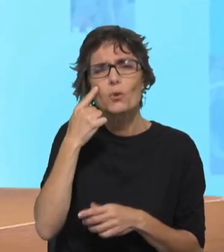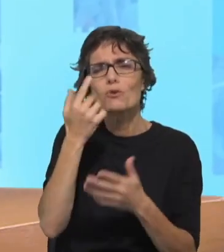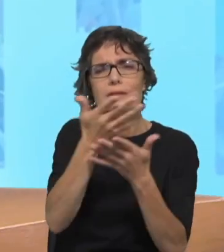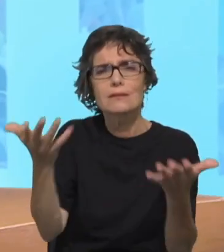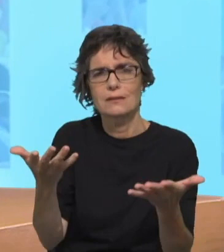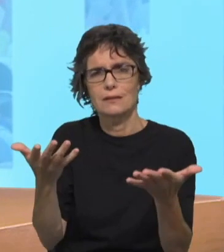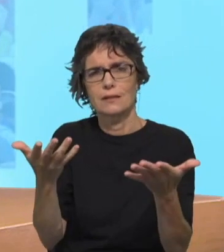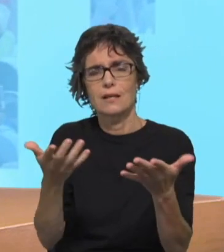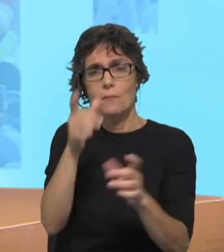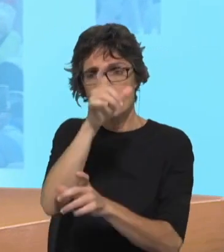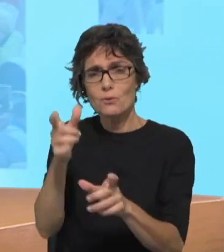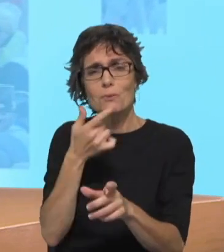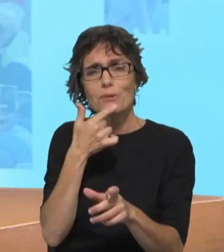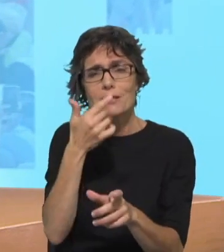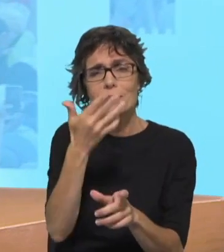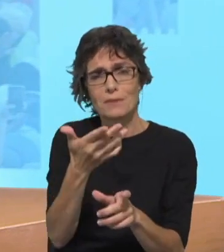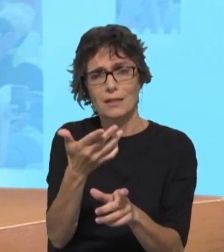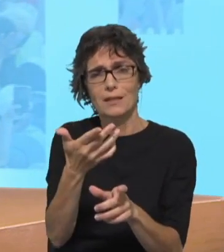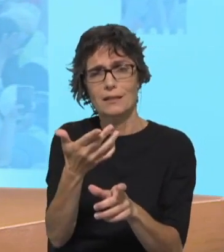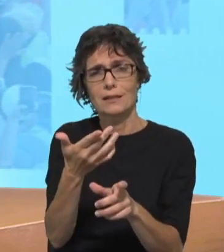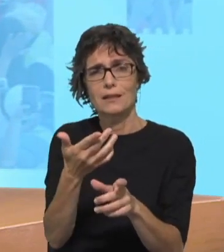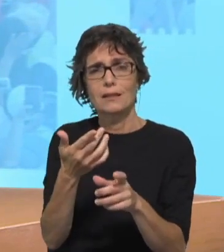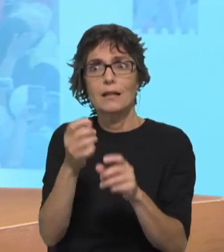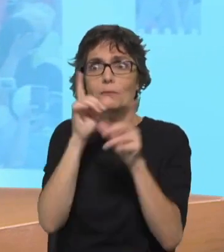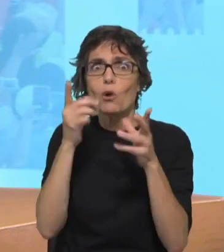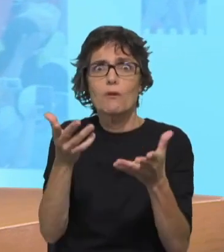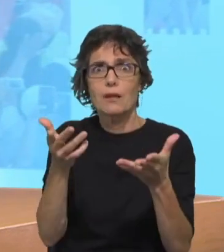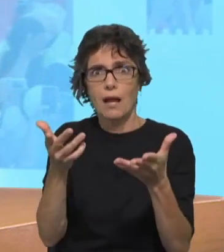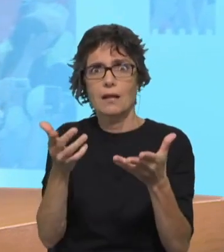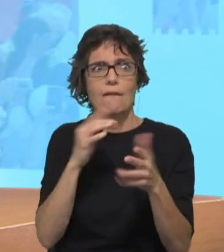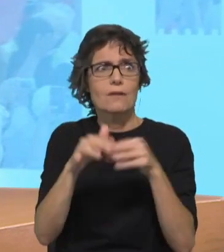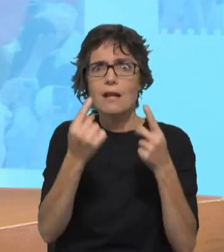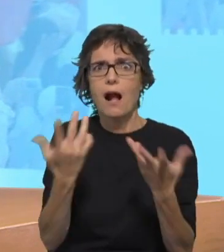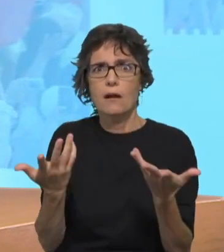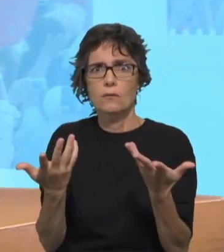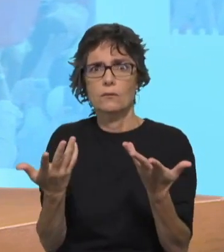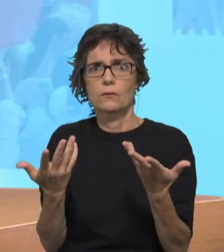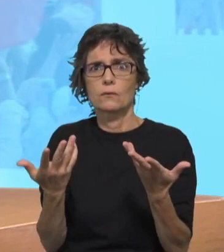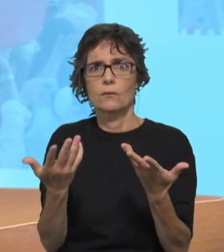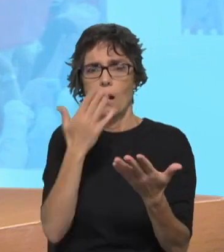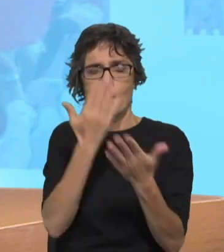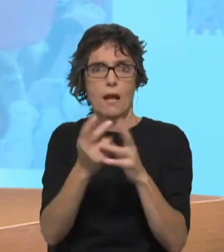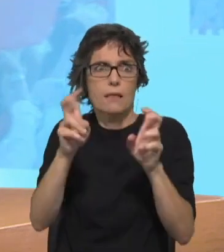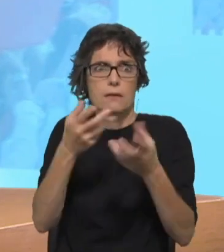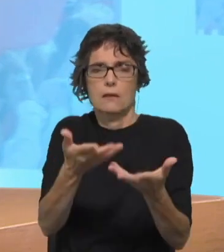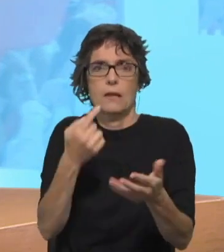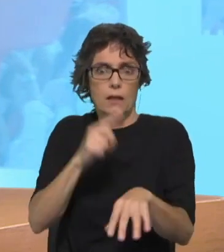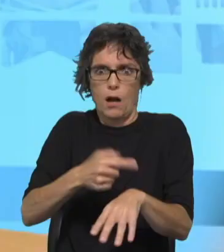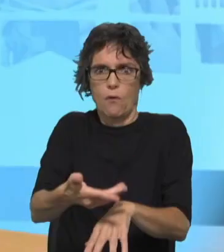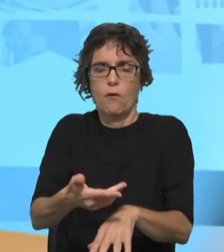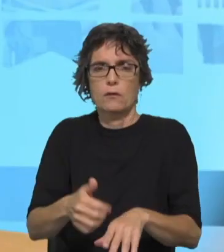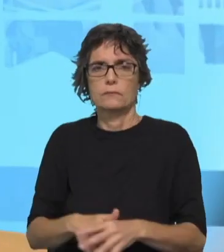as pessoas tenham consciência disso, para que as pessoas se apercebam disso e que se possam também mobilizar de alguma maneira em relação a esta temática tão atual. Onde